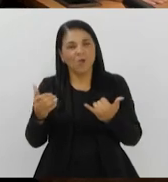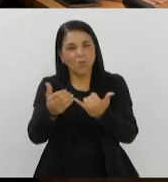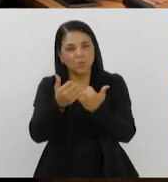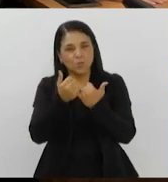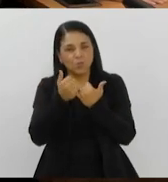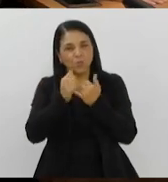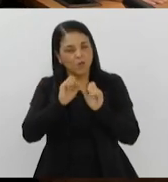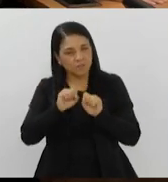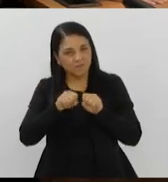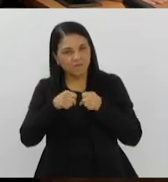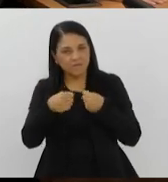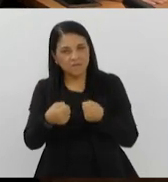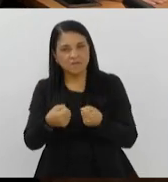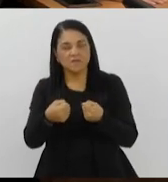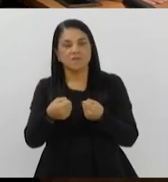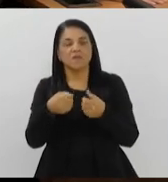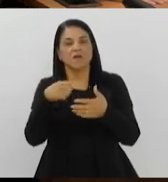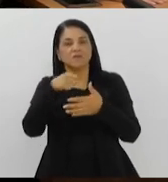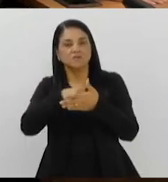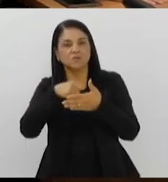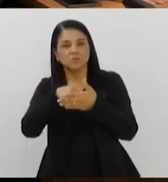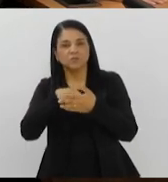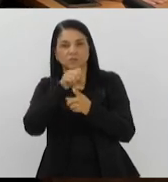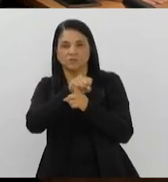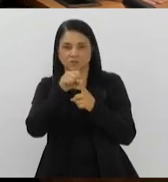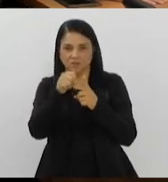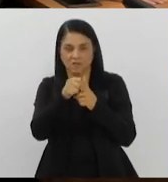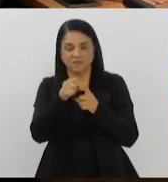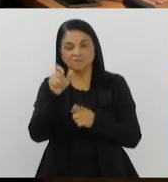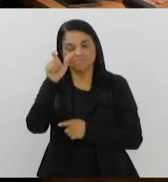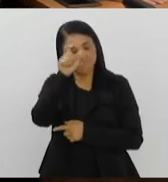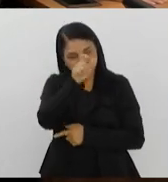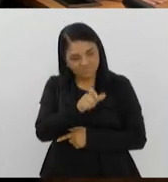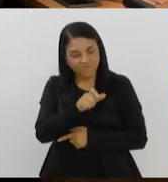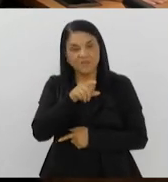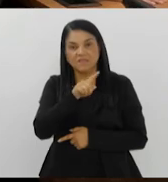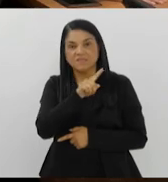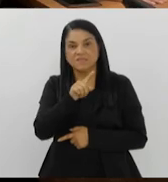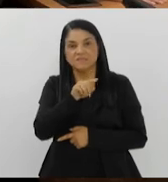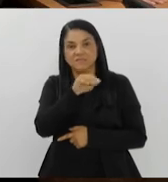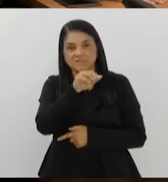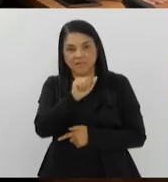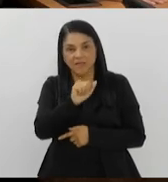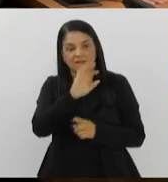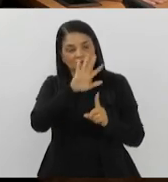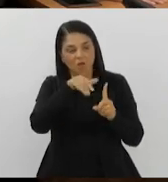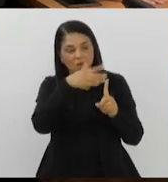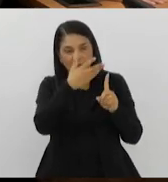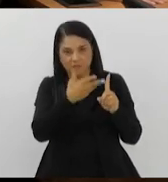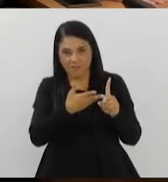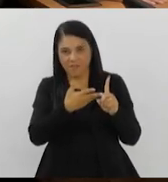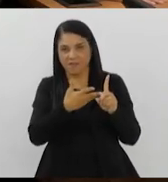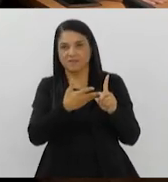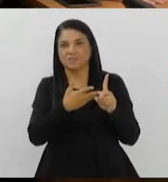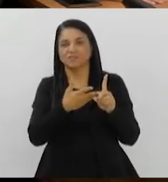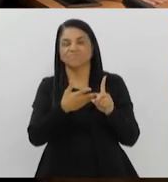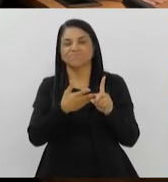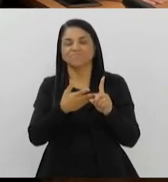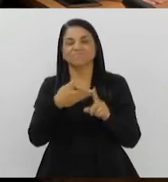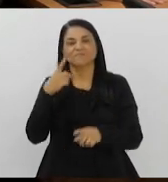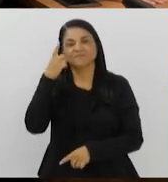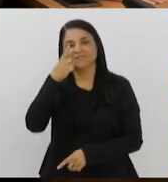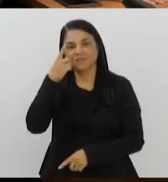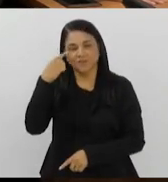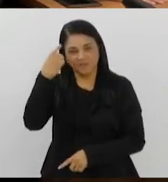lutas sociais, para um dia serem também o Zeca Pagodinho e merecerem uma outra homenagem da combativa deputada Dani